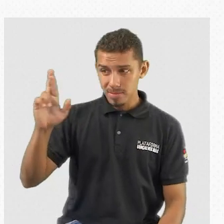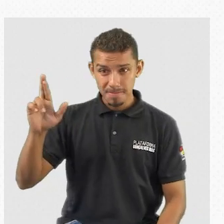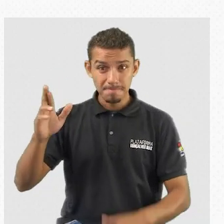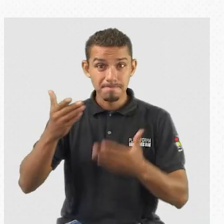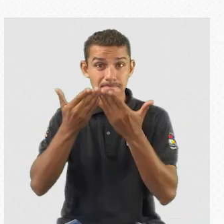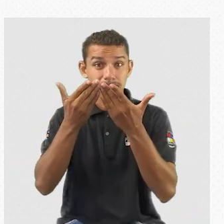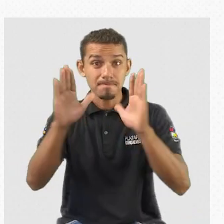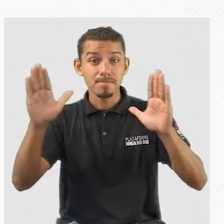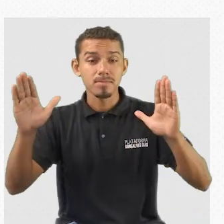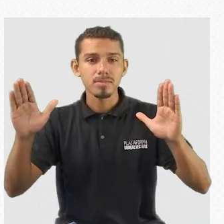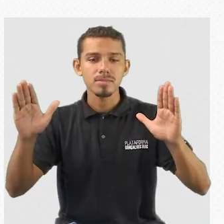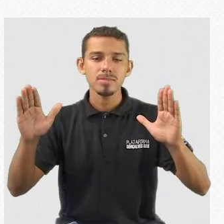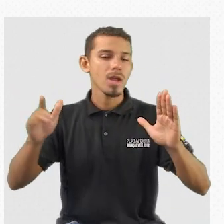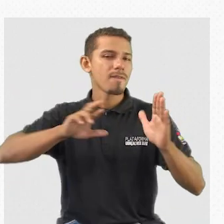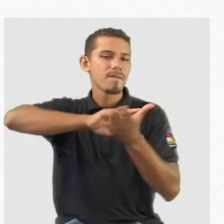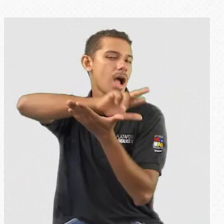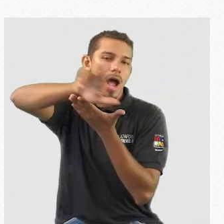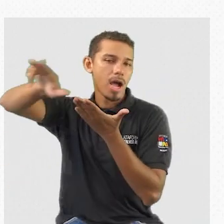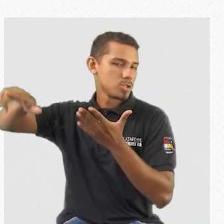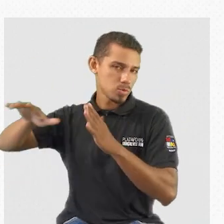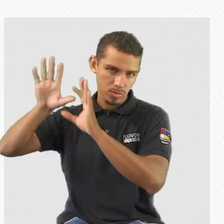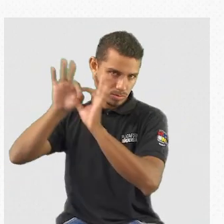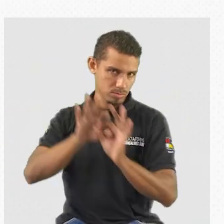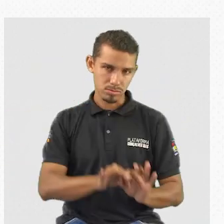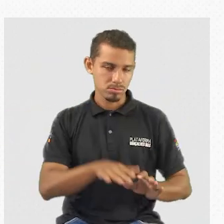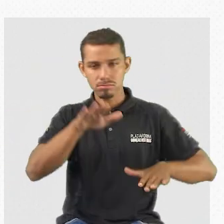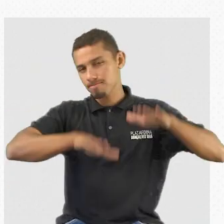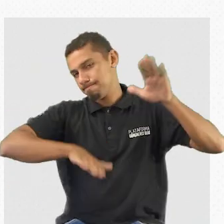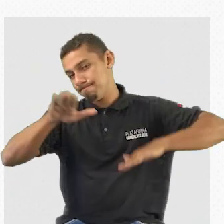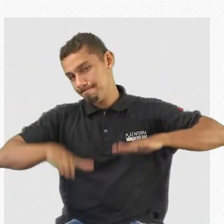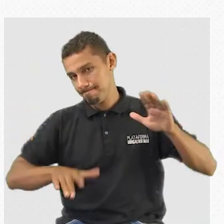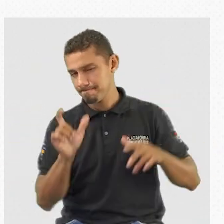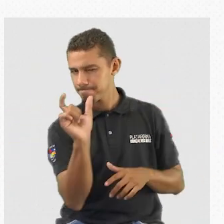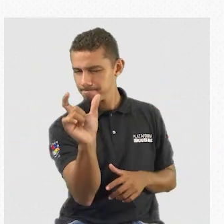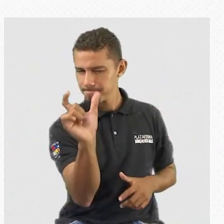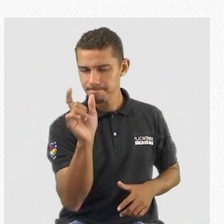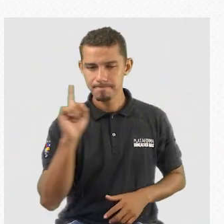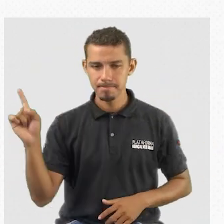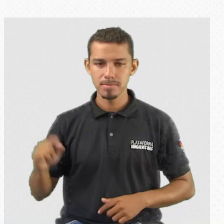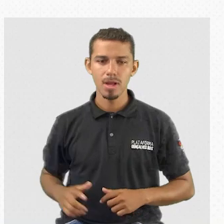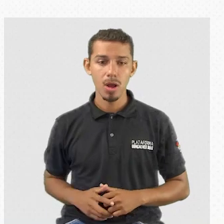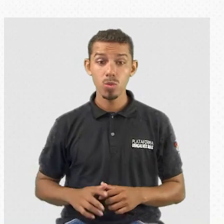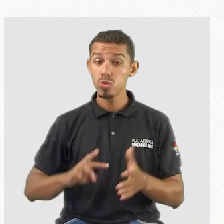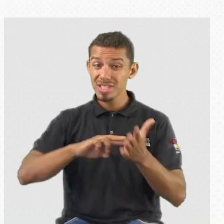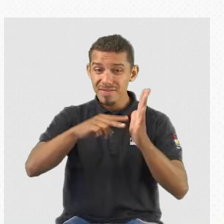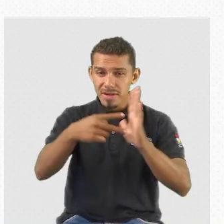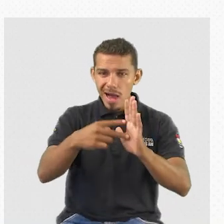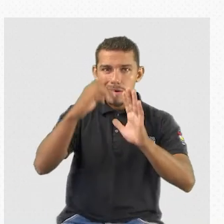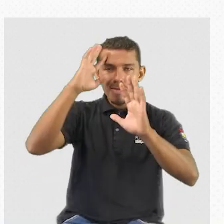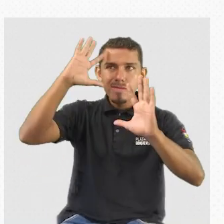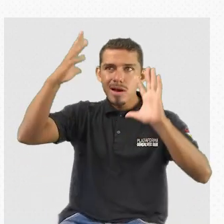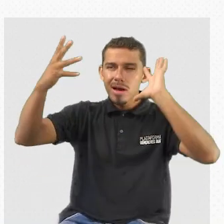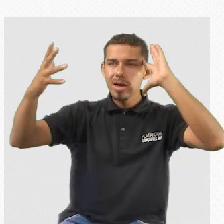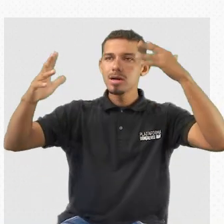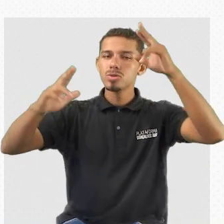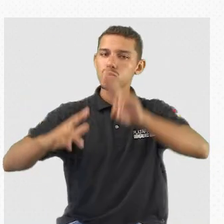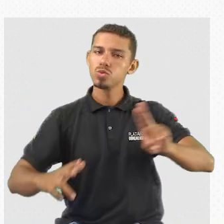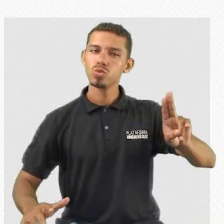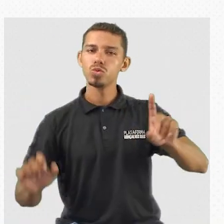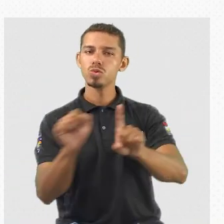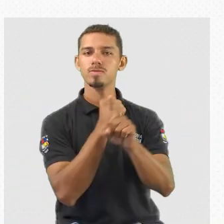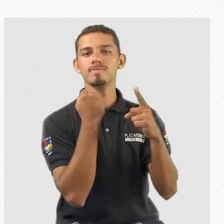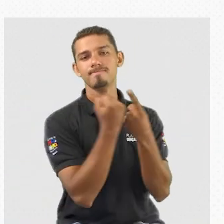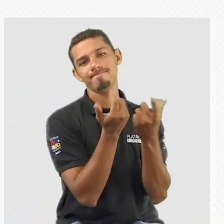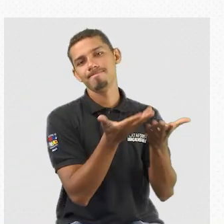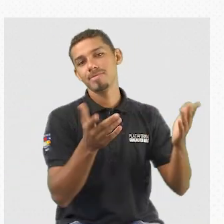palavra em diferentes contextos, ok? Aqui a gente nota que o significado passa a ser pensado como um fenômeno do uso